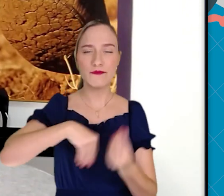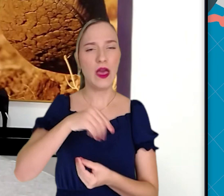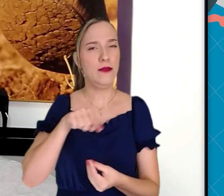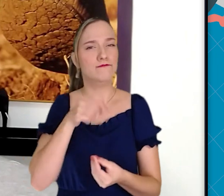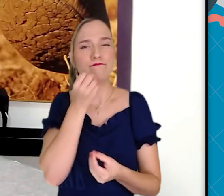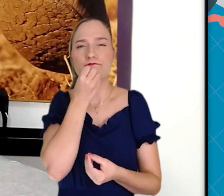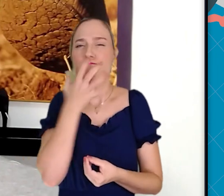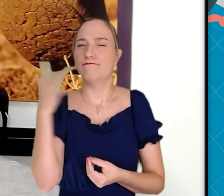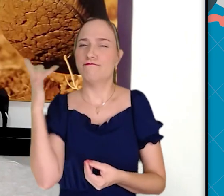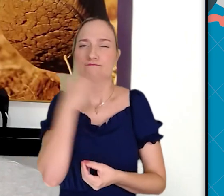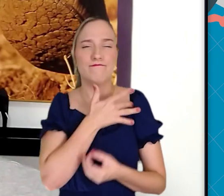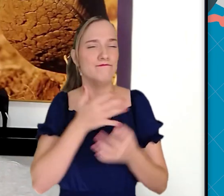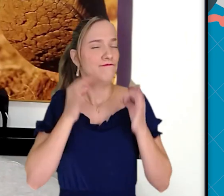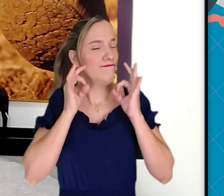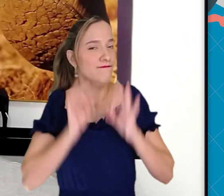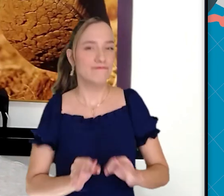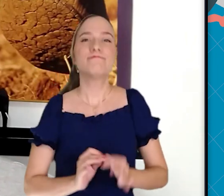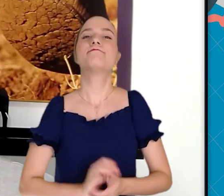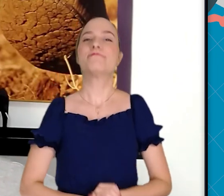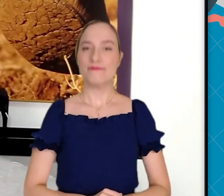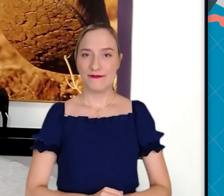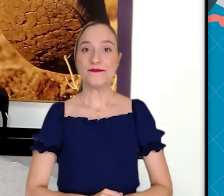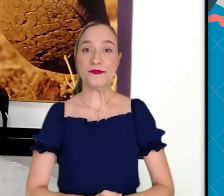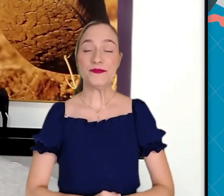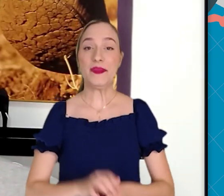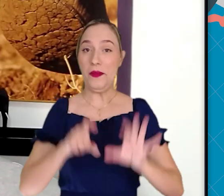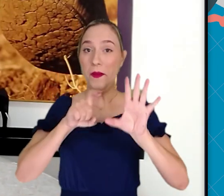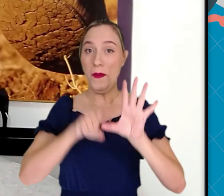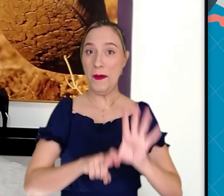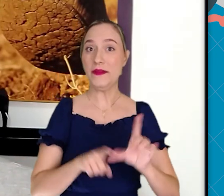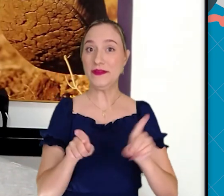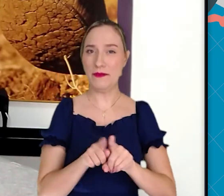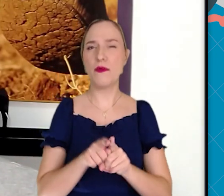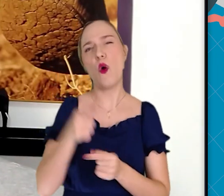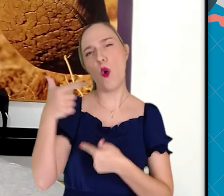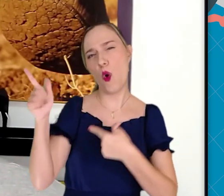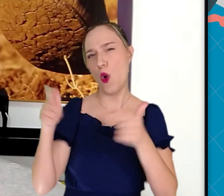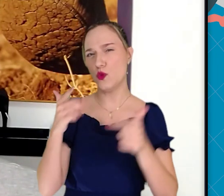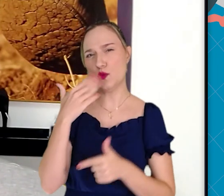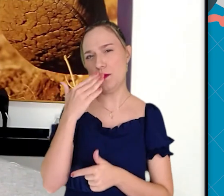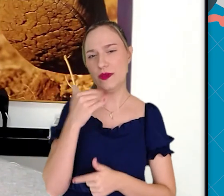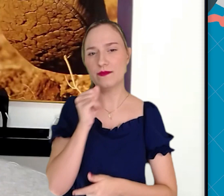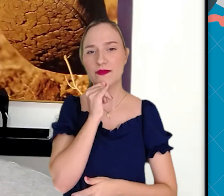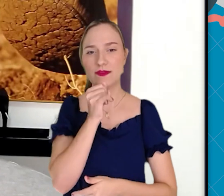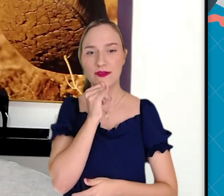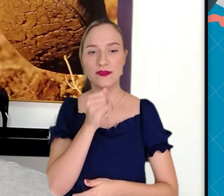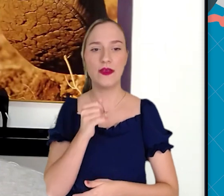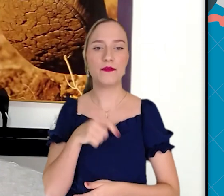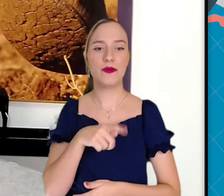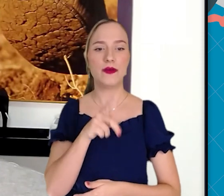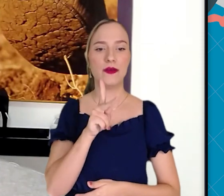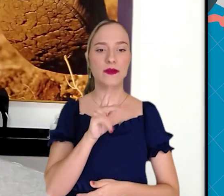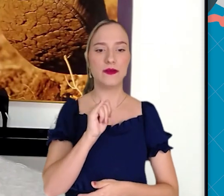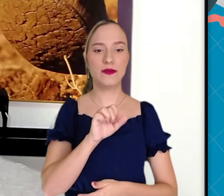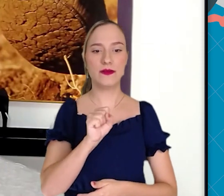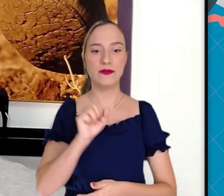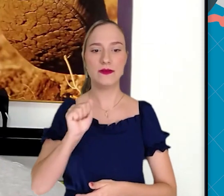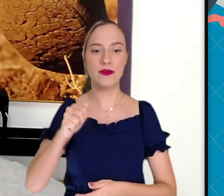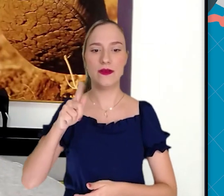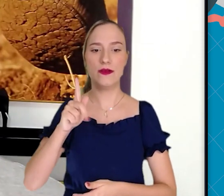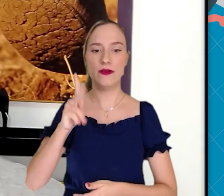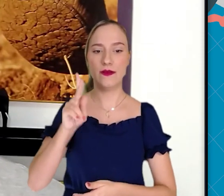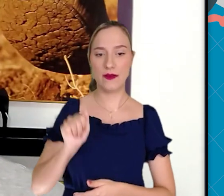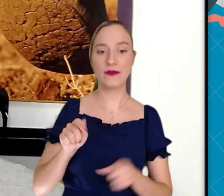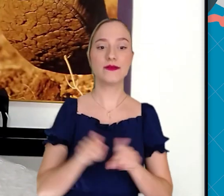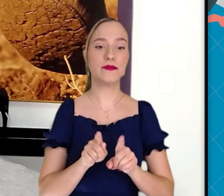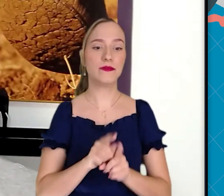saboroso e muito delicioso. E a Angola também tem outros pratos, como kizaka, kalulu e